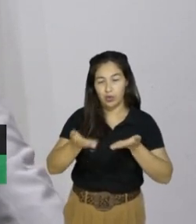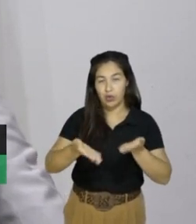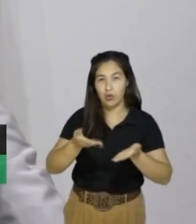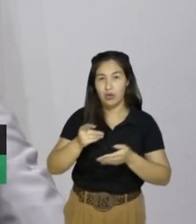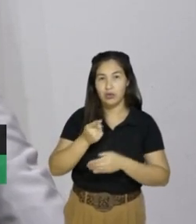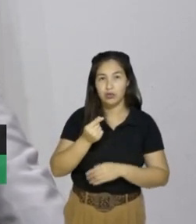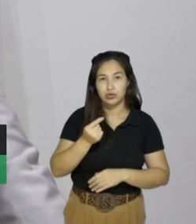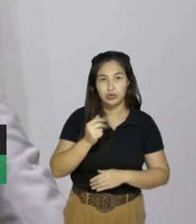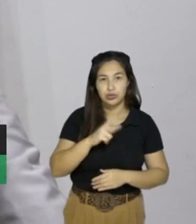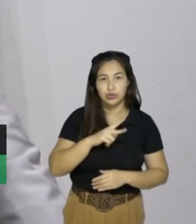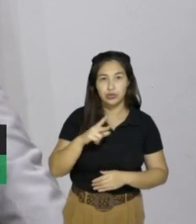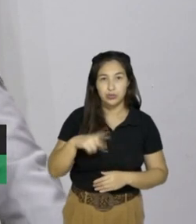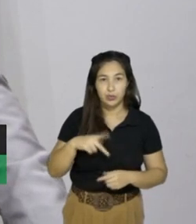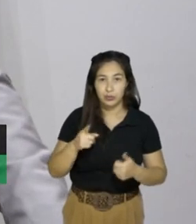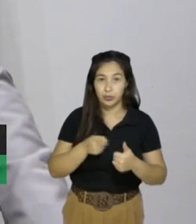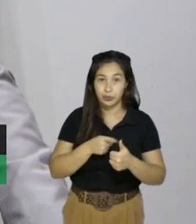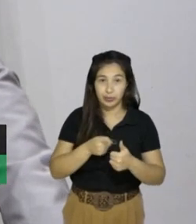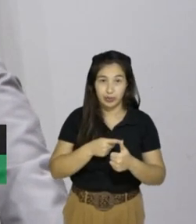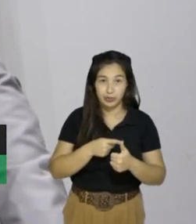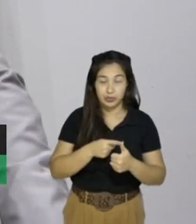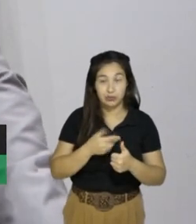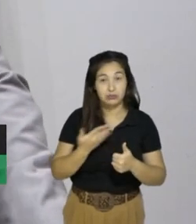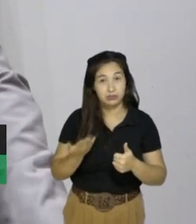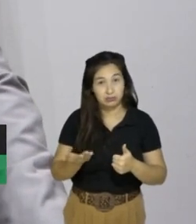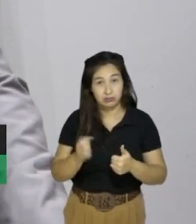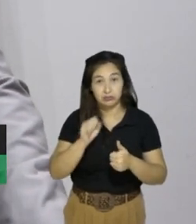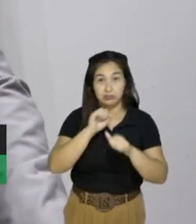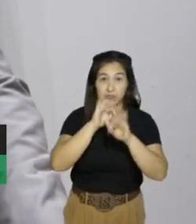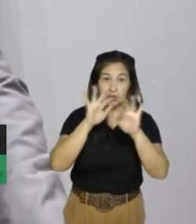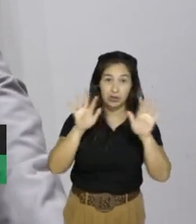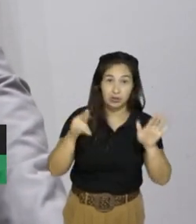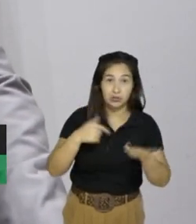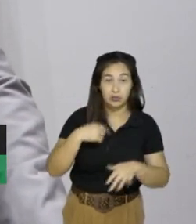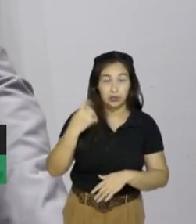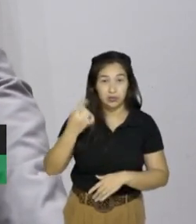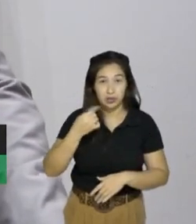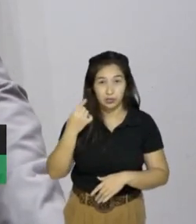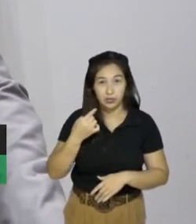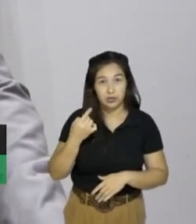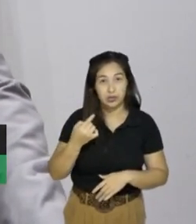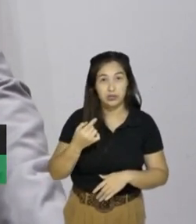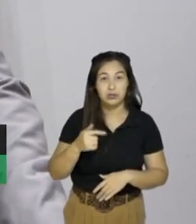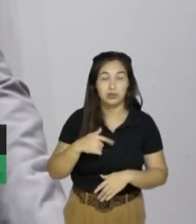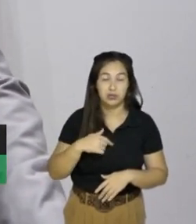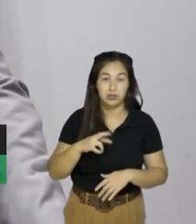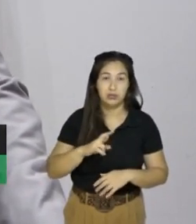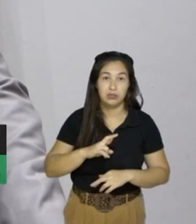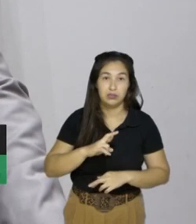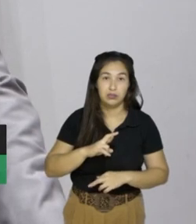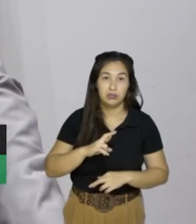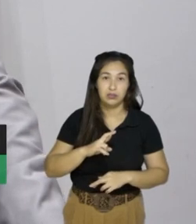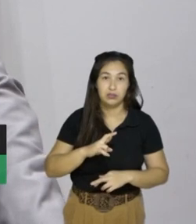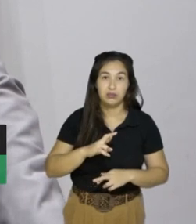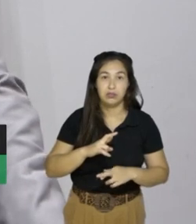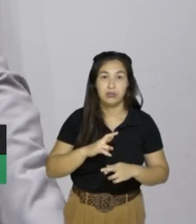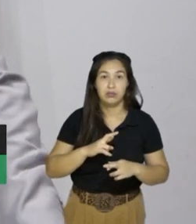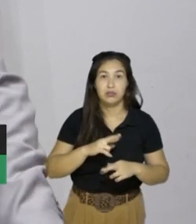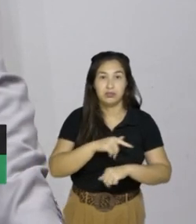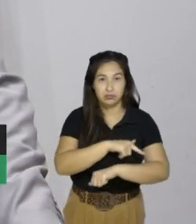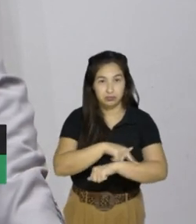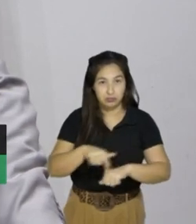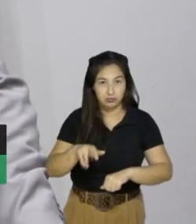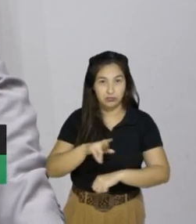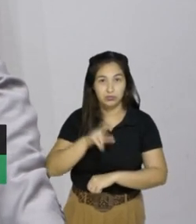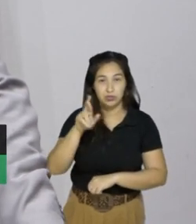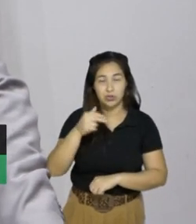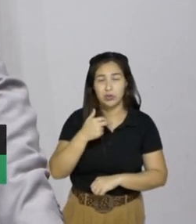foi o primeiro deles e como parlamentar eu não posso ter aí responsabilidade de pré julgar ou